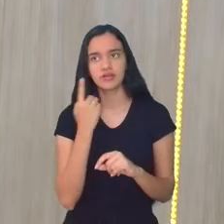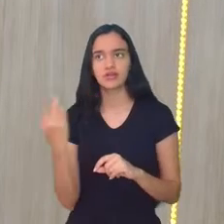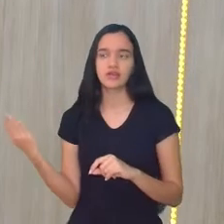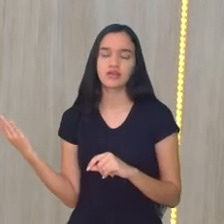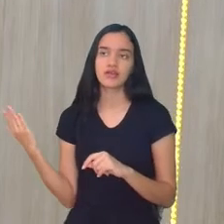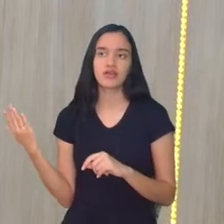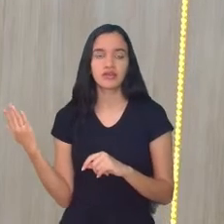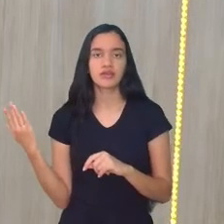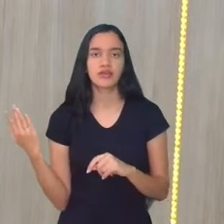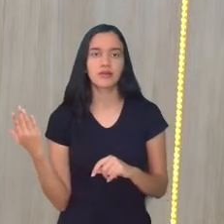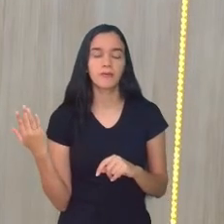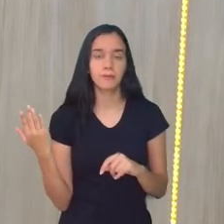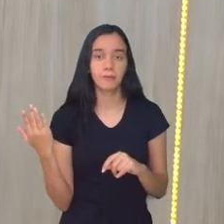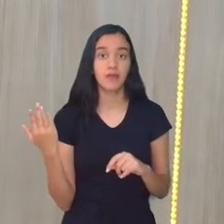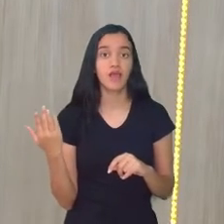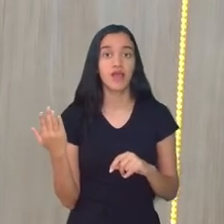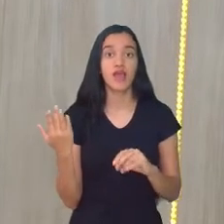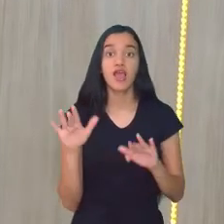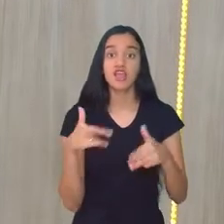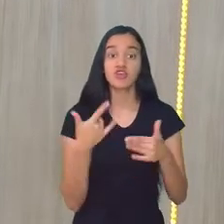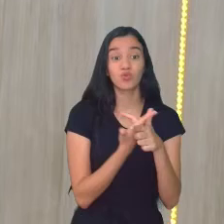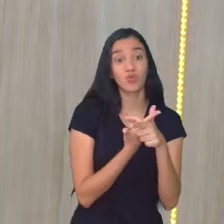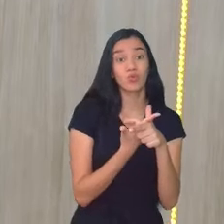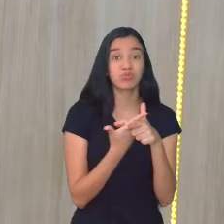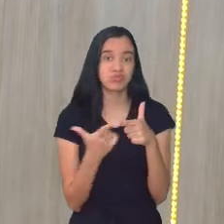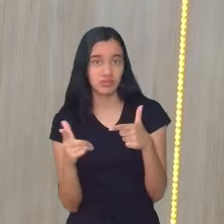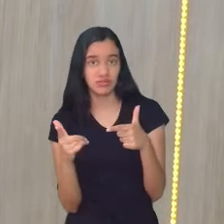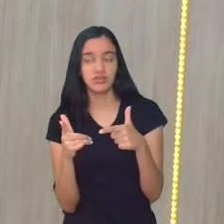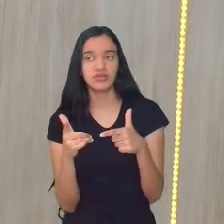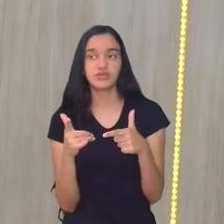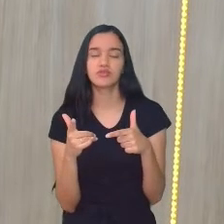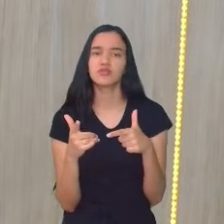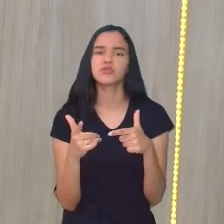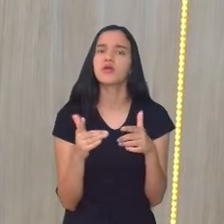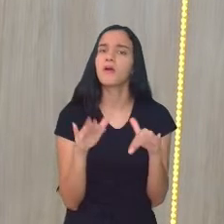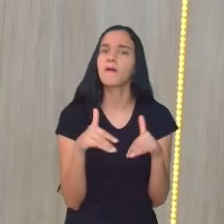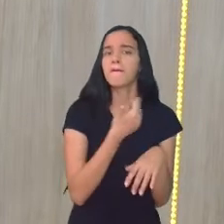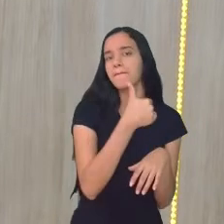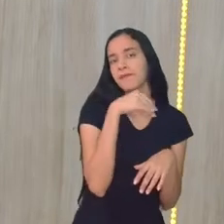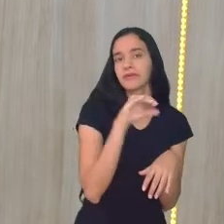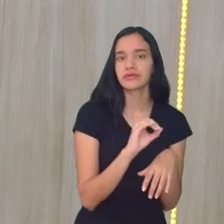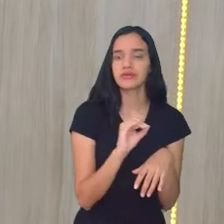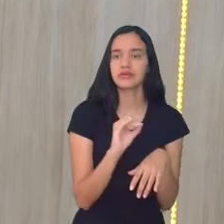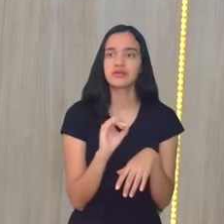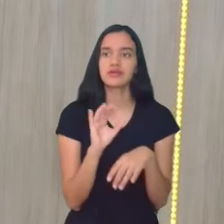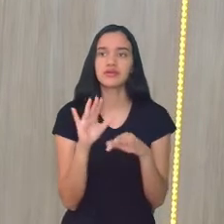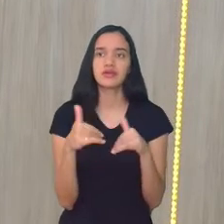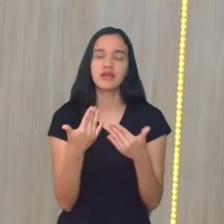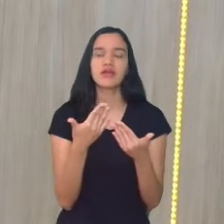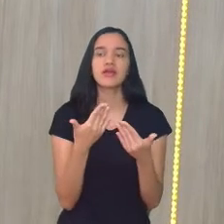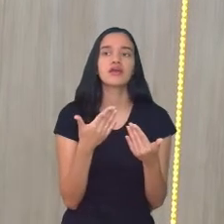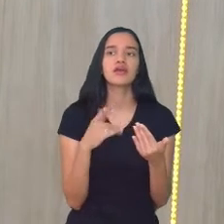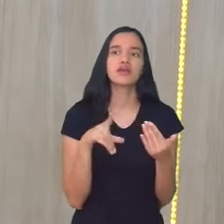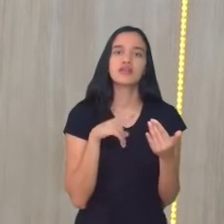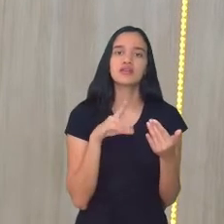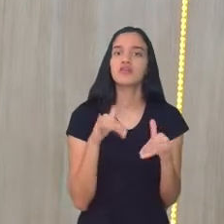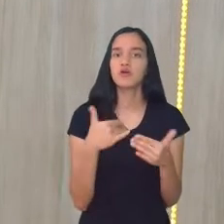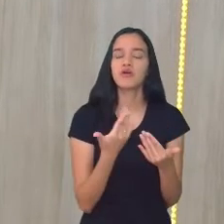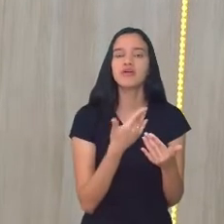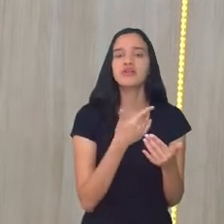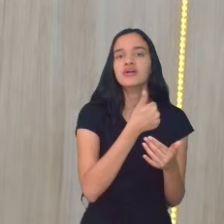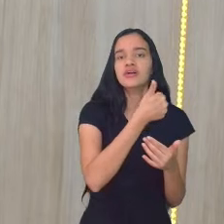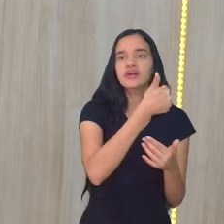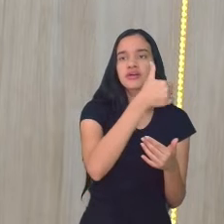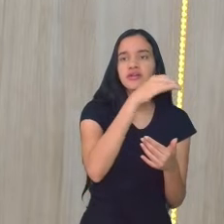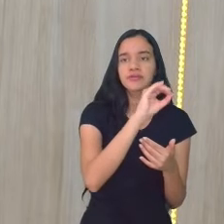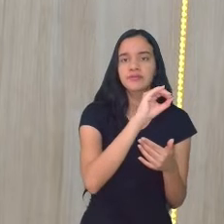seja, do menor para o maior, eu vou dividindo. Dividindo por 10. Então, eu vou ter, divido por